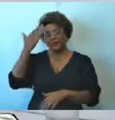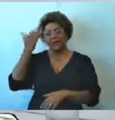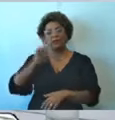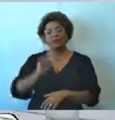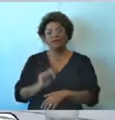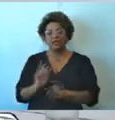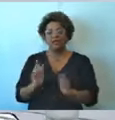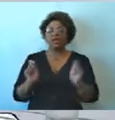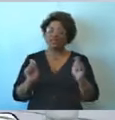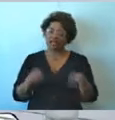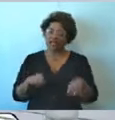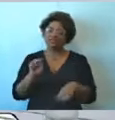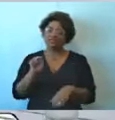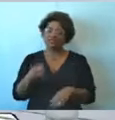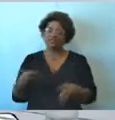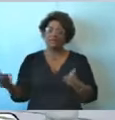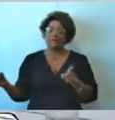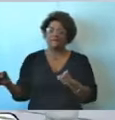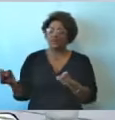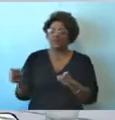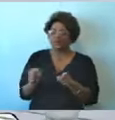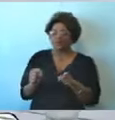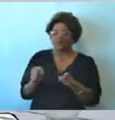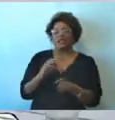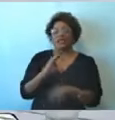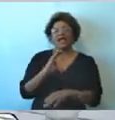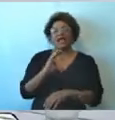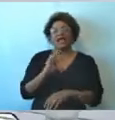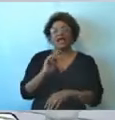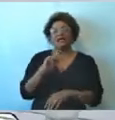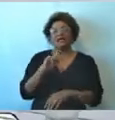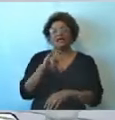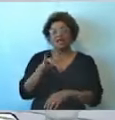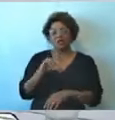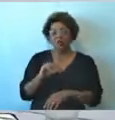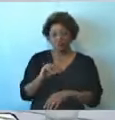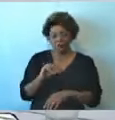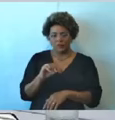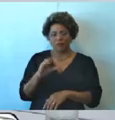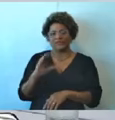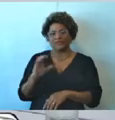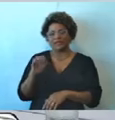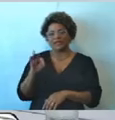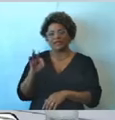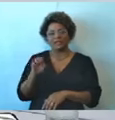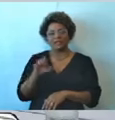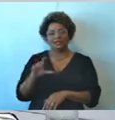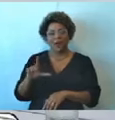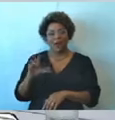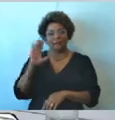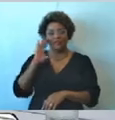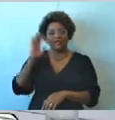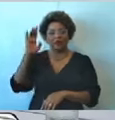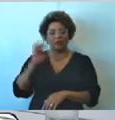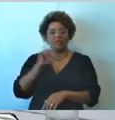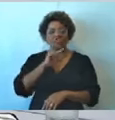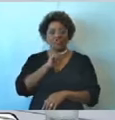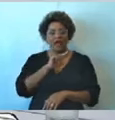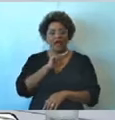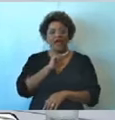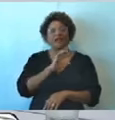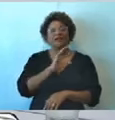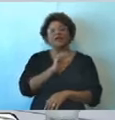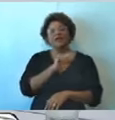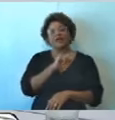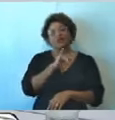centrais, principalmente Antônio Carlos e Cristiano Machado. É possível, como o Júnior falou,